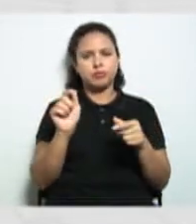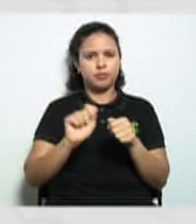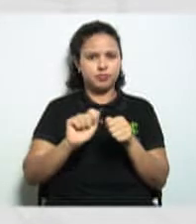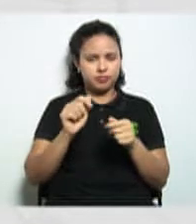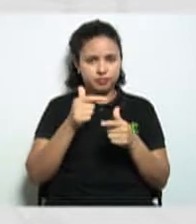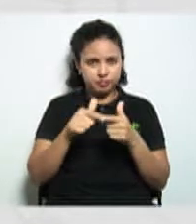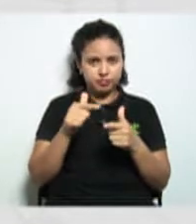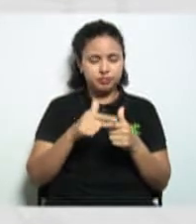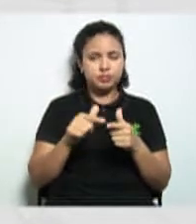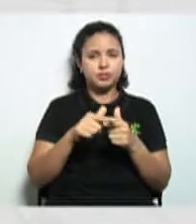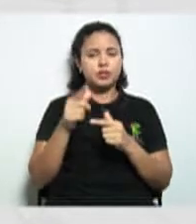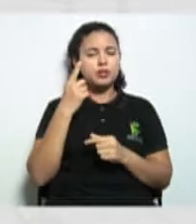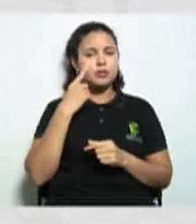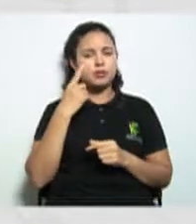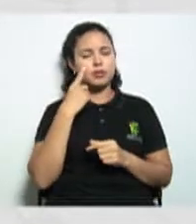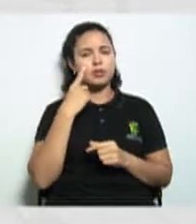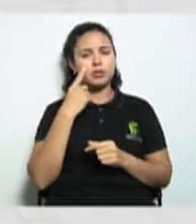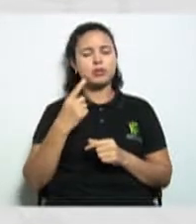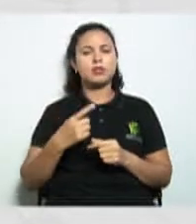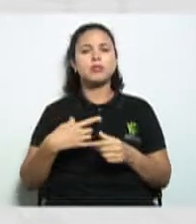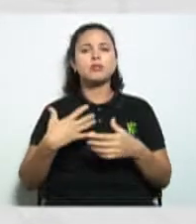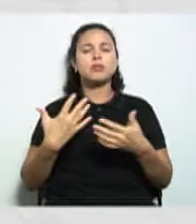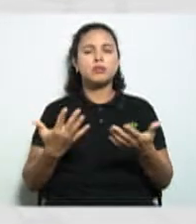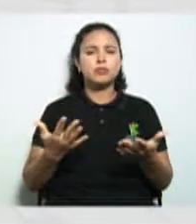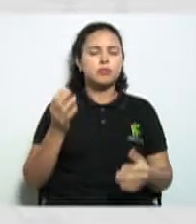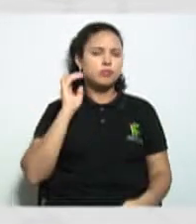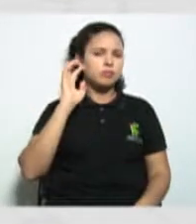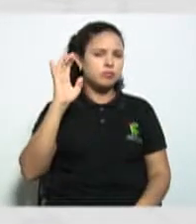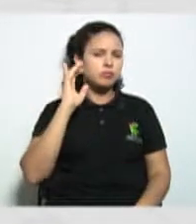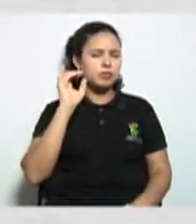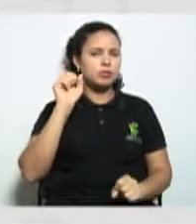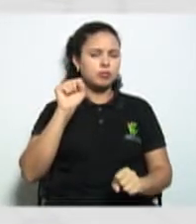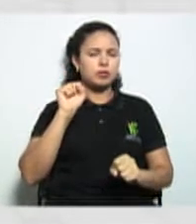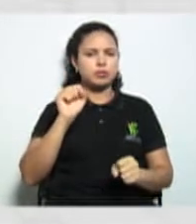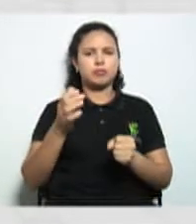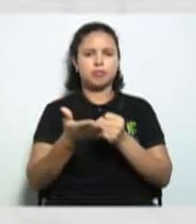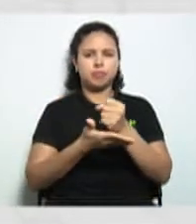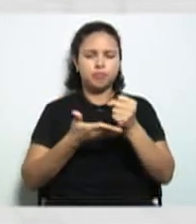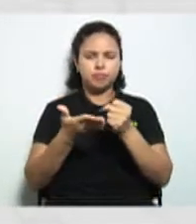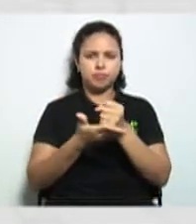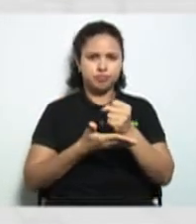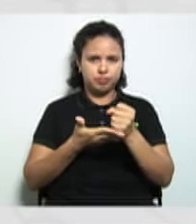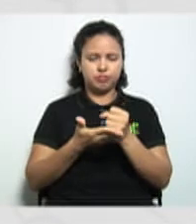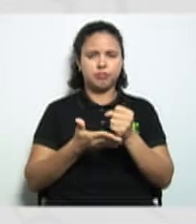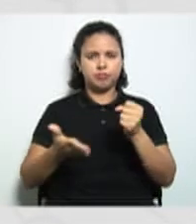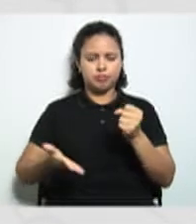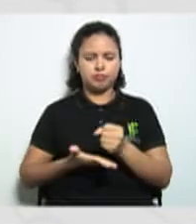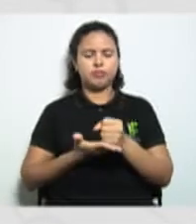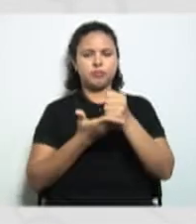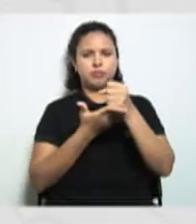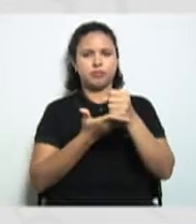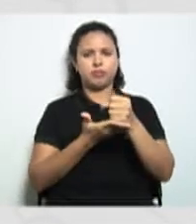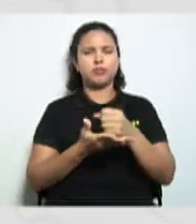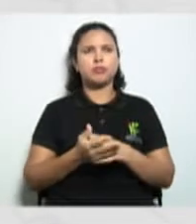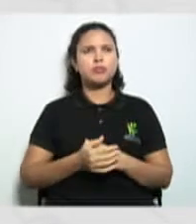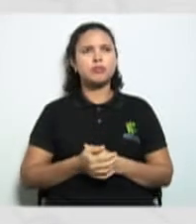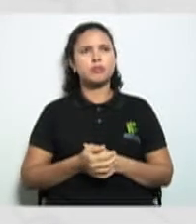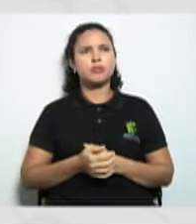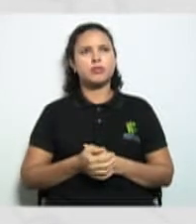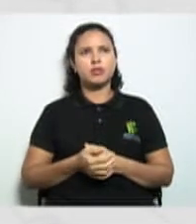e verificar quais são as teorias em que eu posso me apoiar. Agora, a